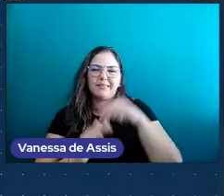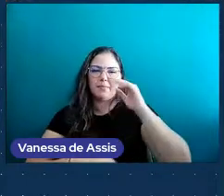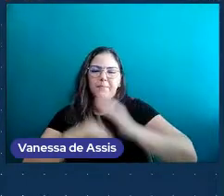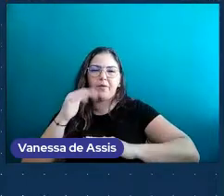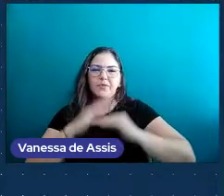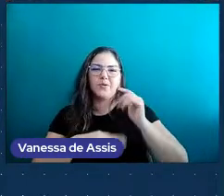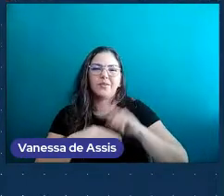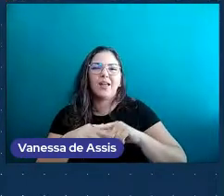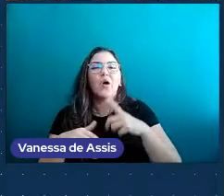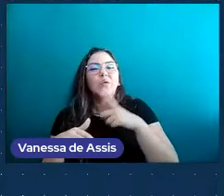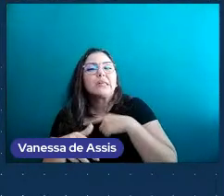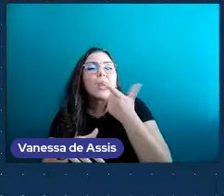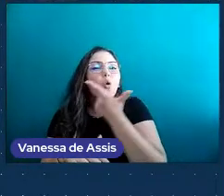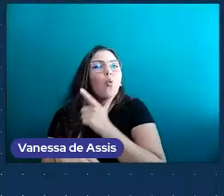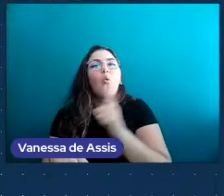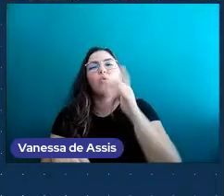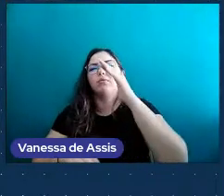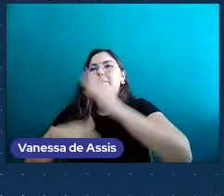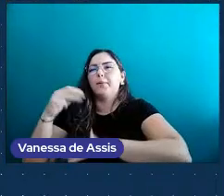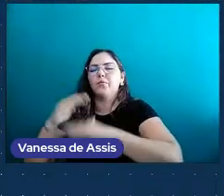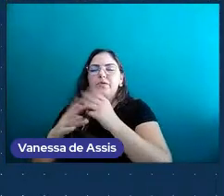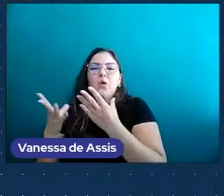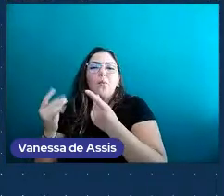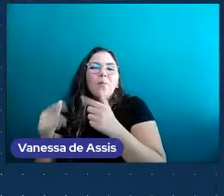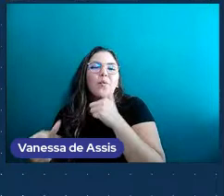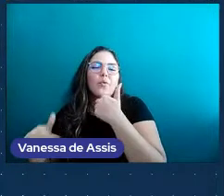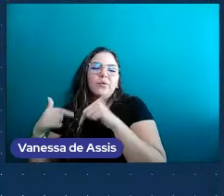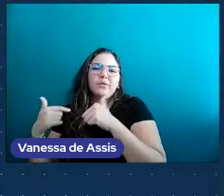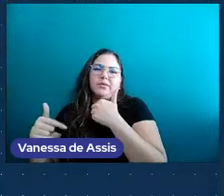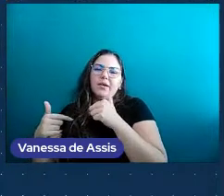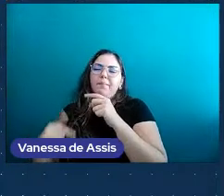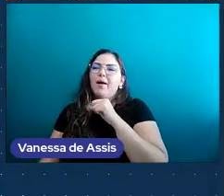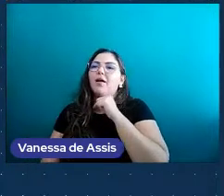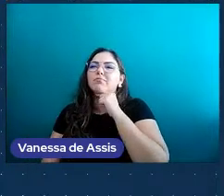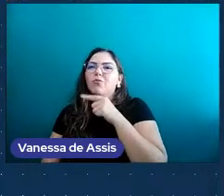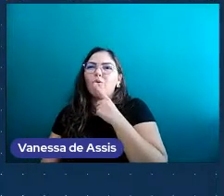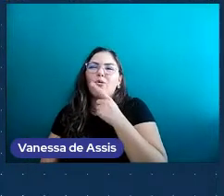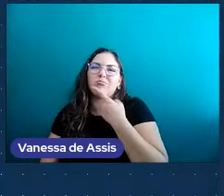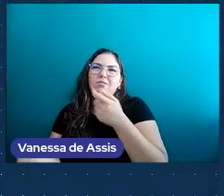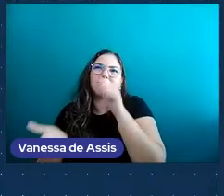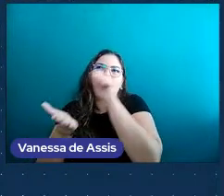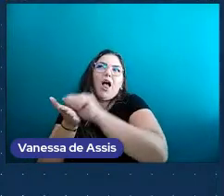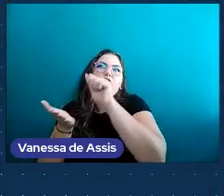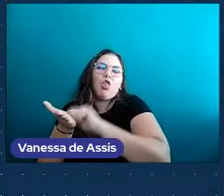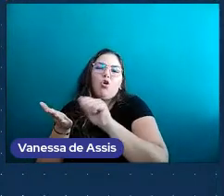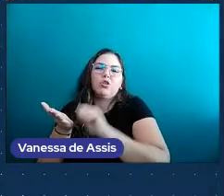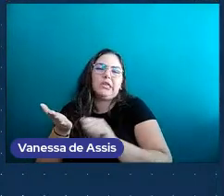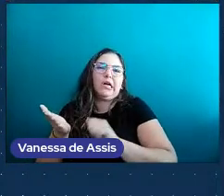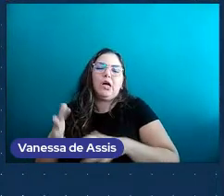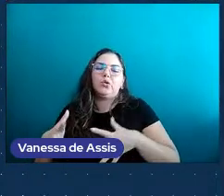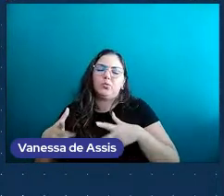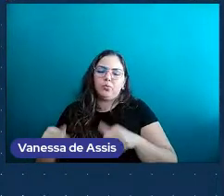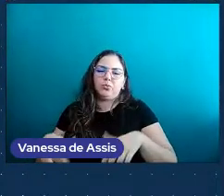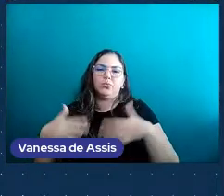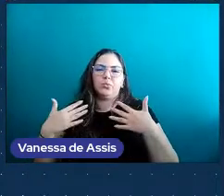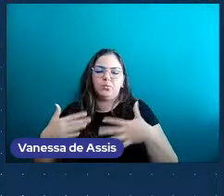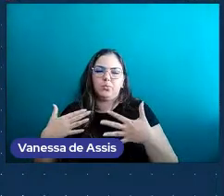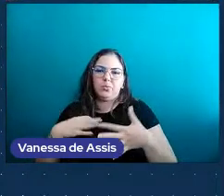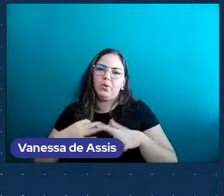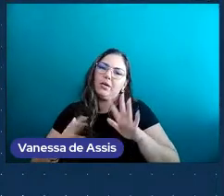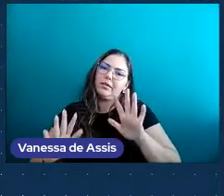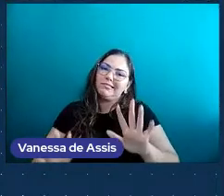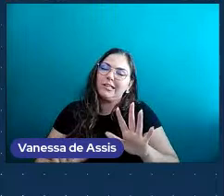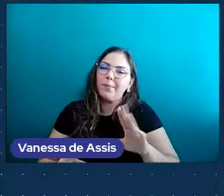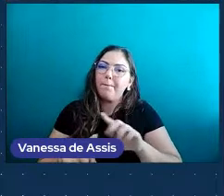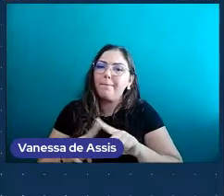enfim, N atividades, seria depois da análise pronta daqueles dados, então eu tendo o conjunto de